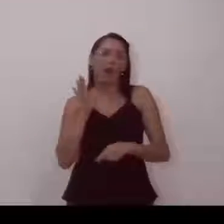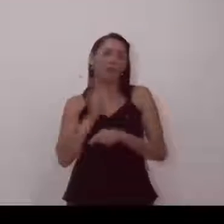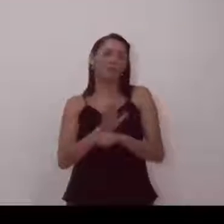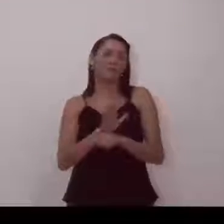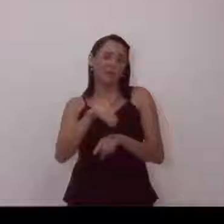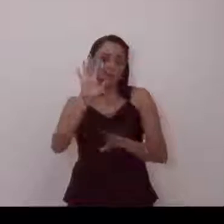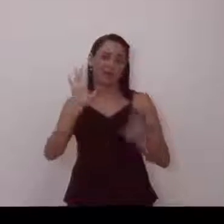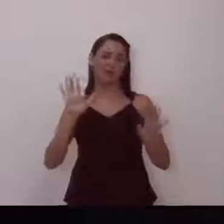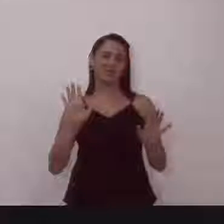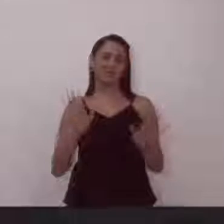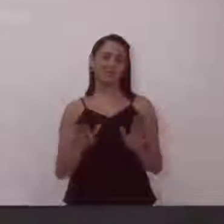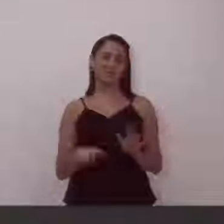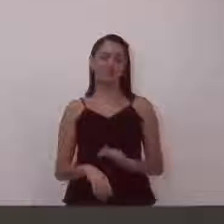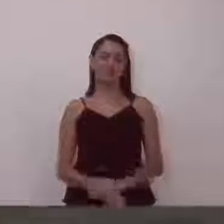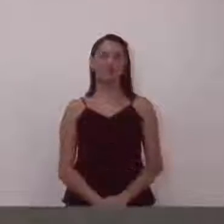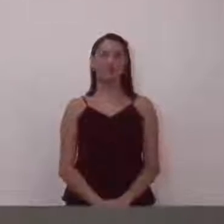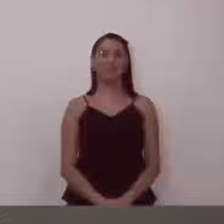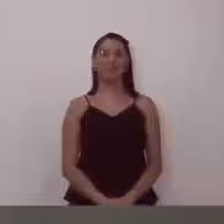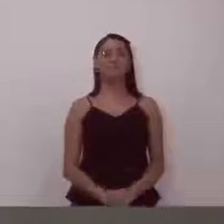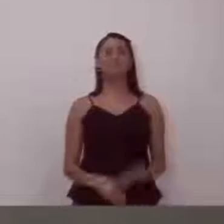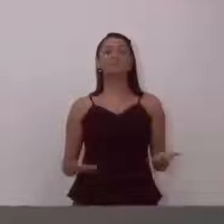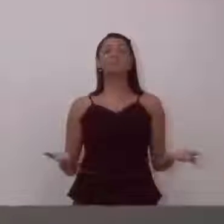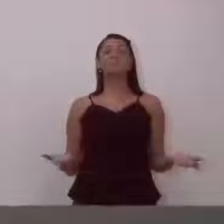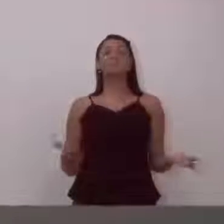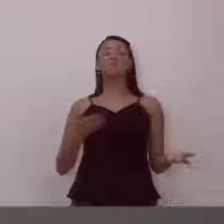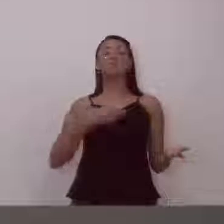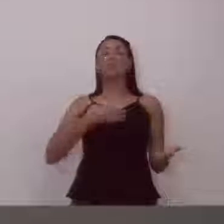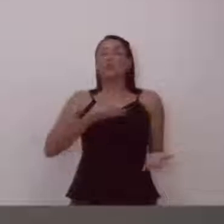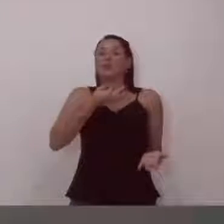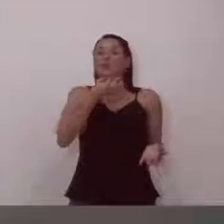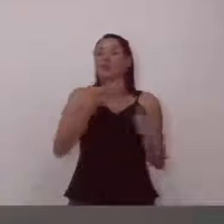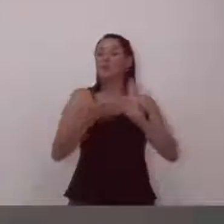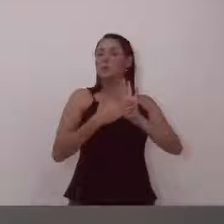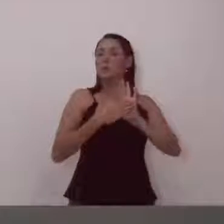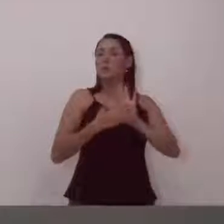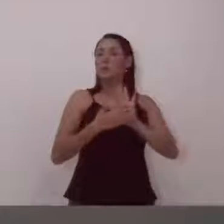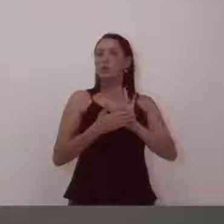mais. Então, qual que é a minha proposta? Eu estava